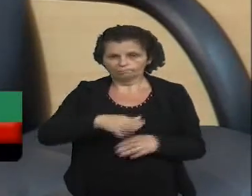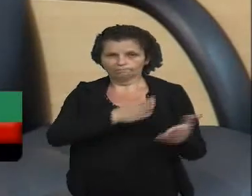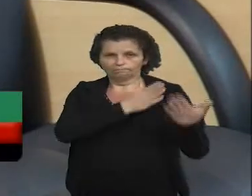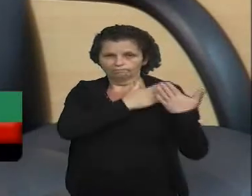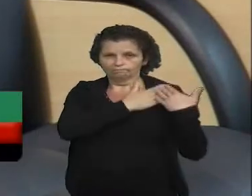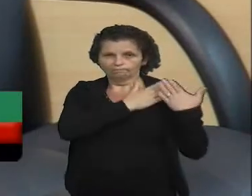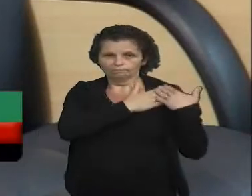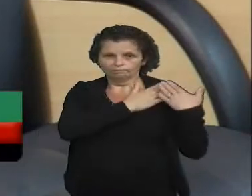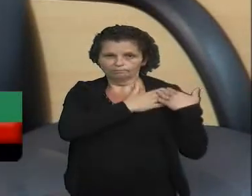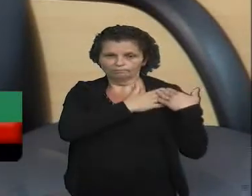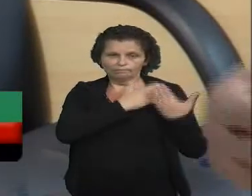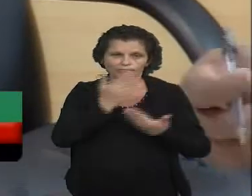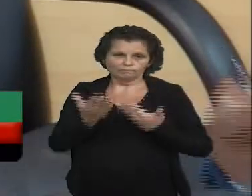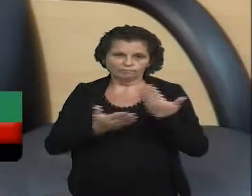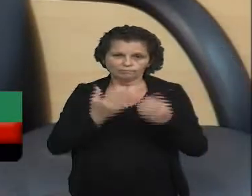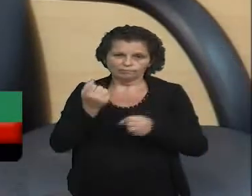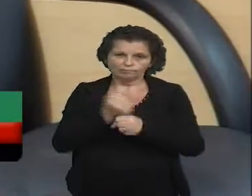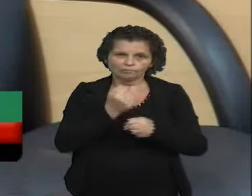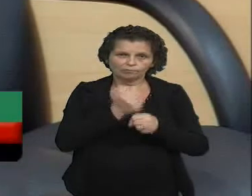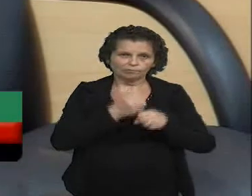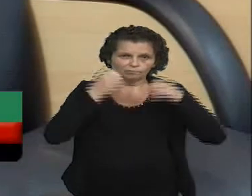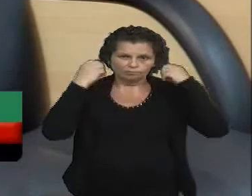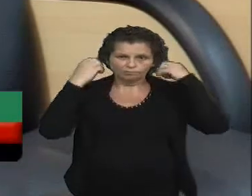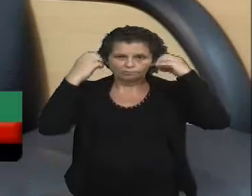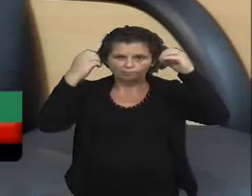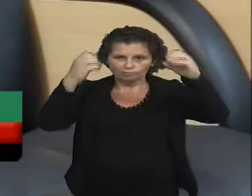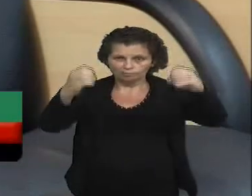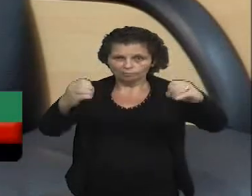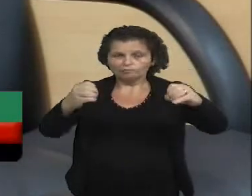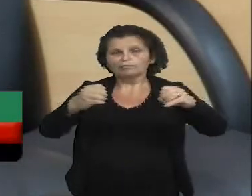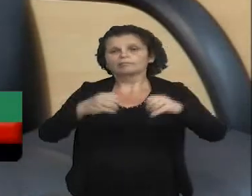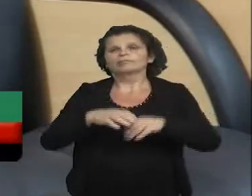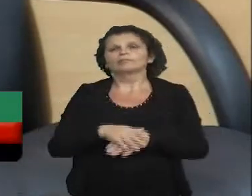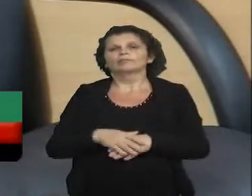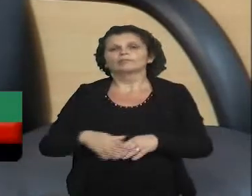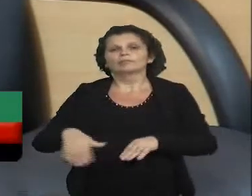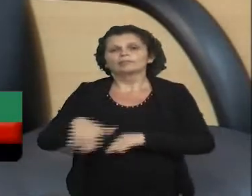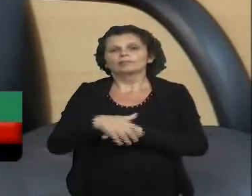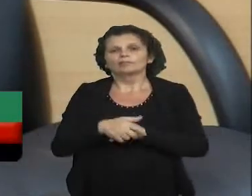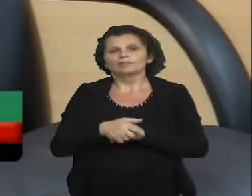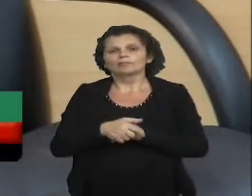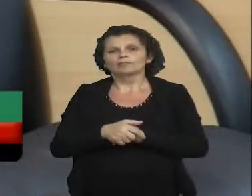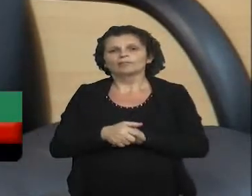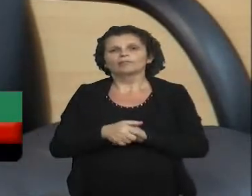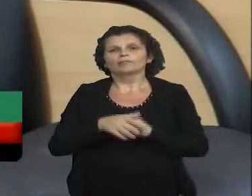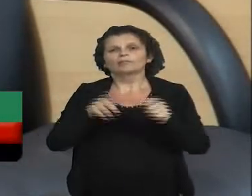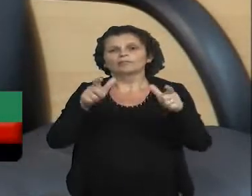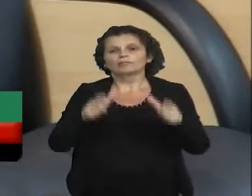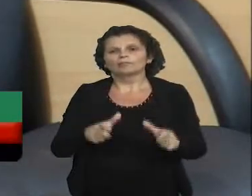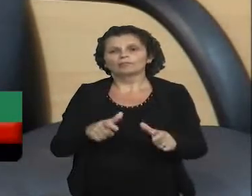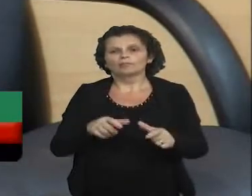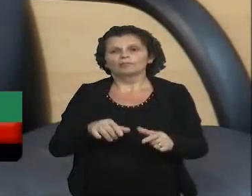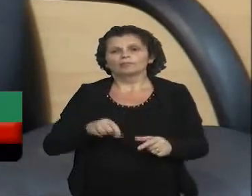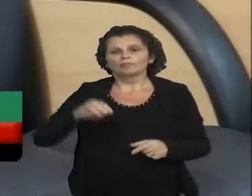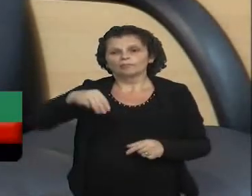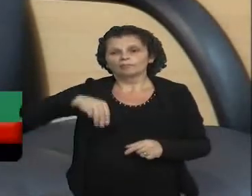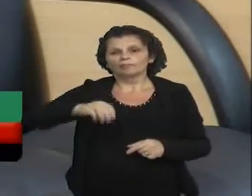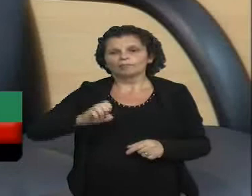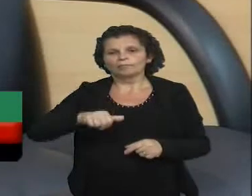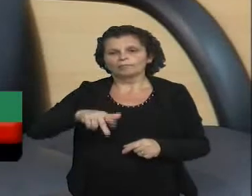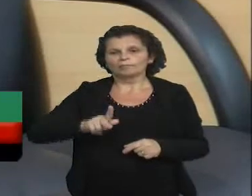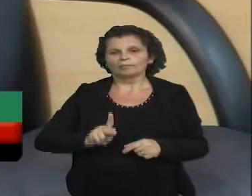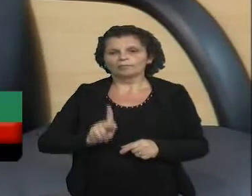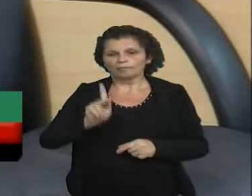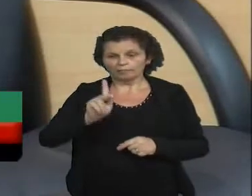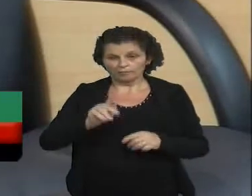setor competente de serviços e obras iluminação pública na rua Cerqueira César, número 51, bairro Vila Menk. Indicação